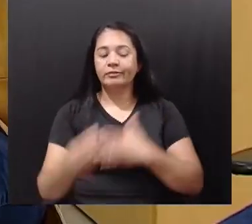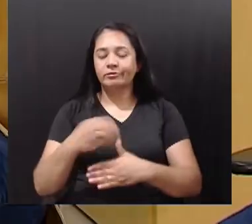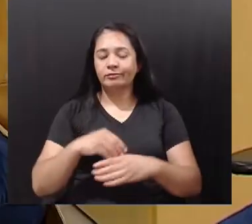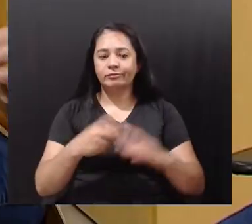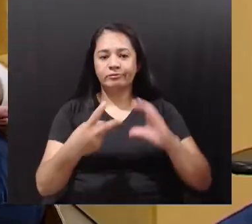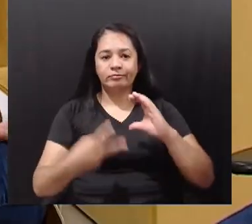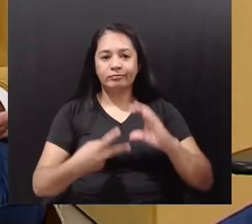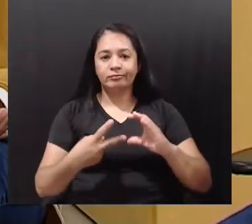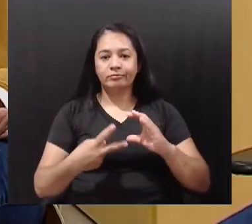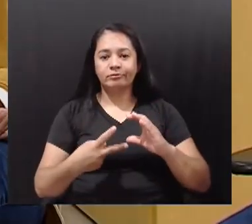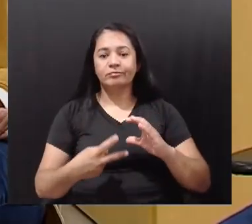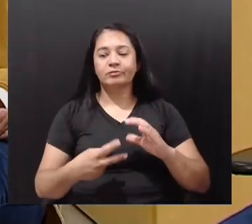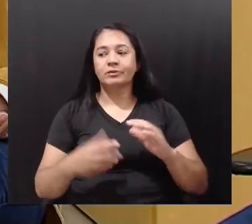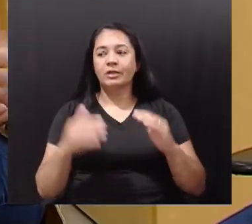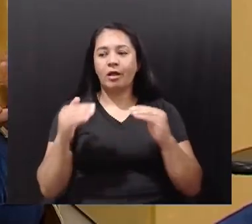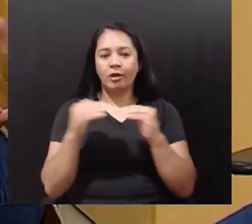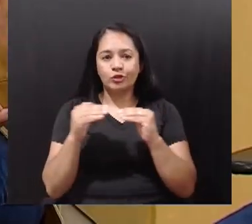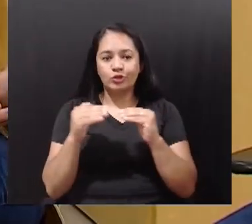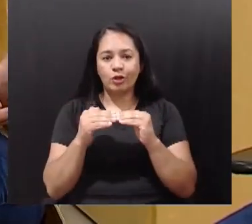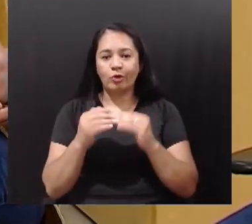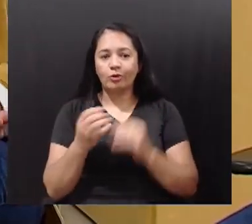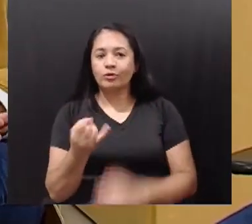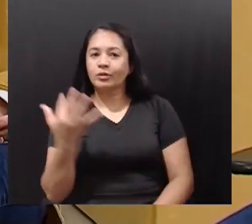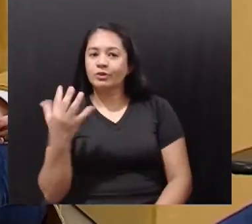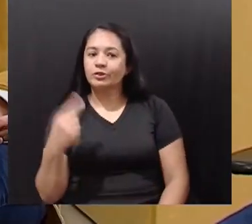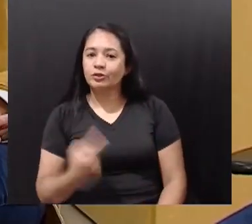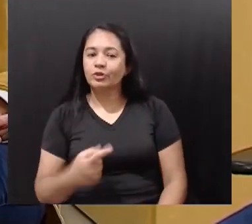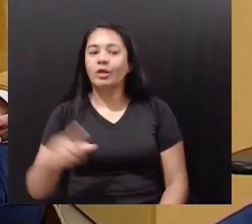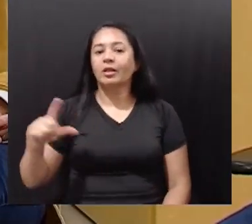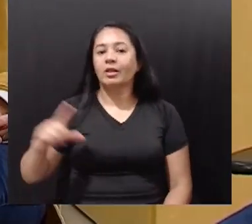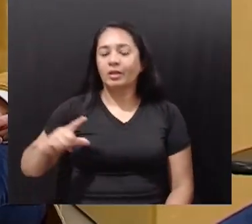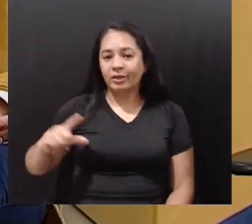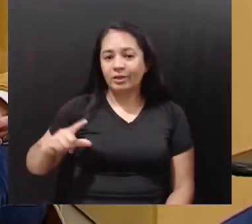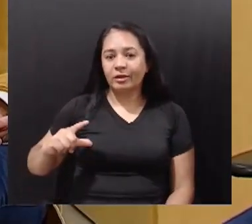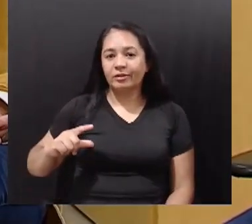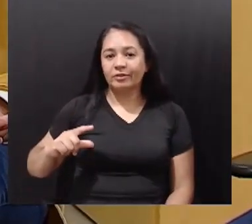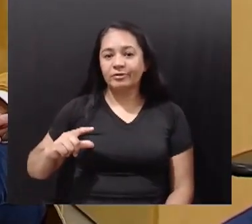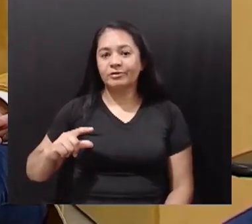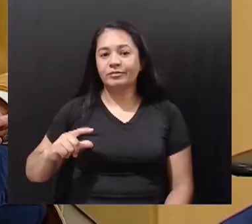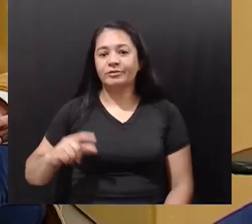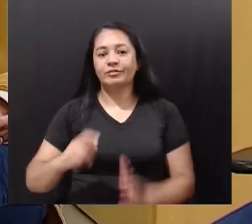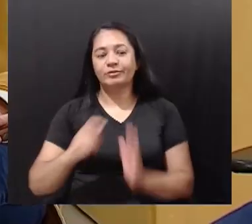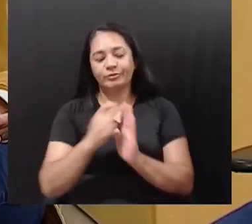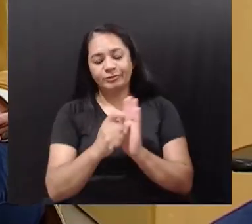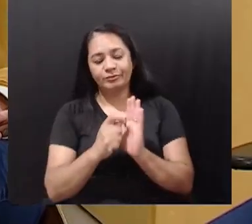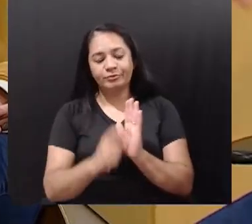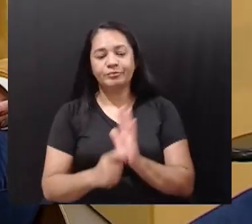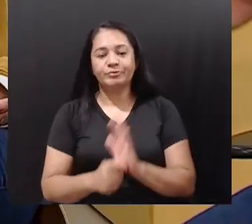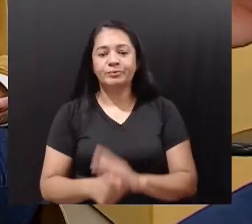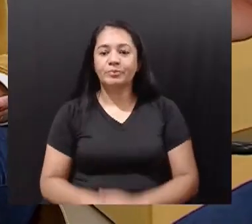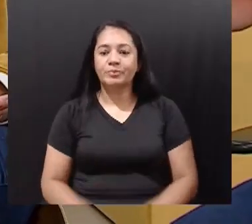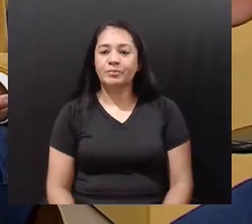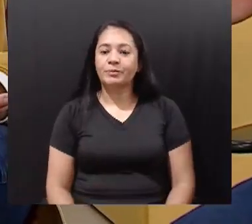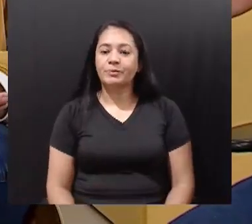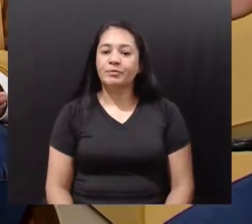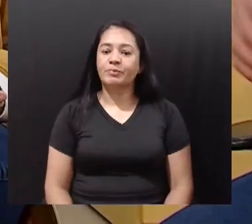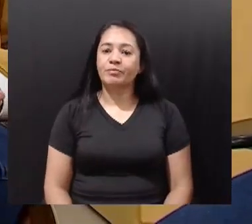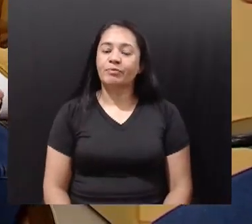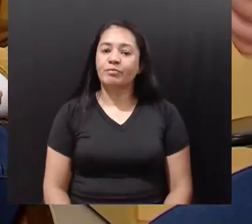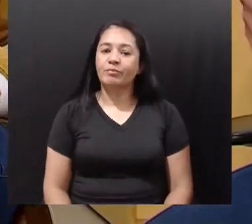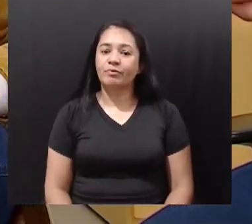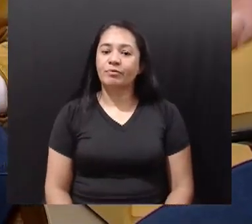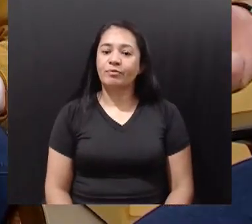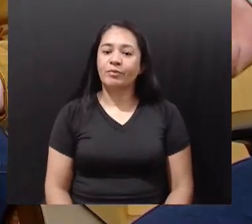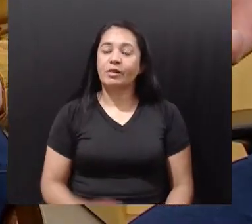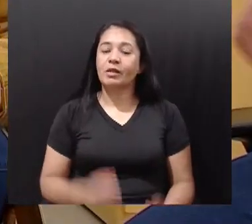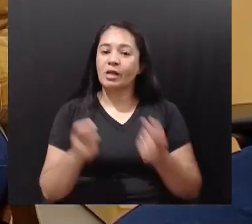está refletindo qual a quantidade que a gente tem nos nossos registros. E esse terceiro controle, né,